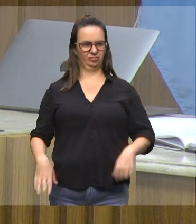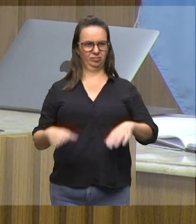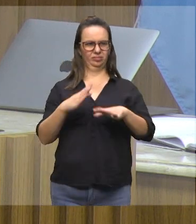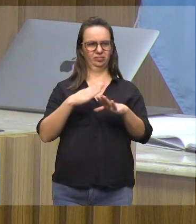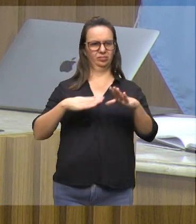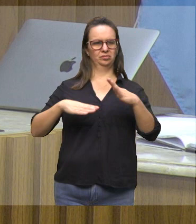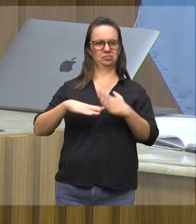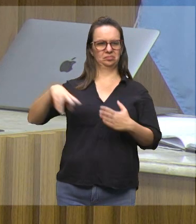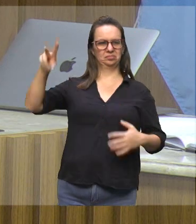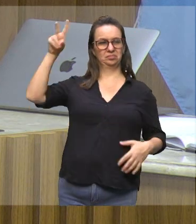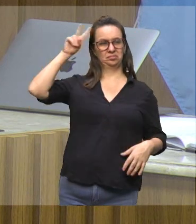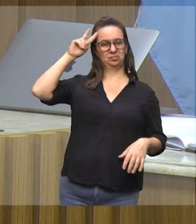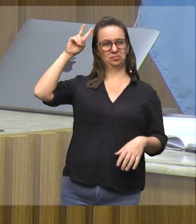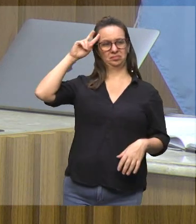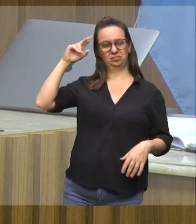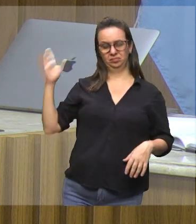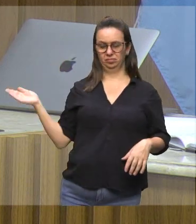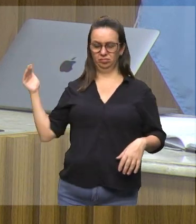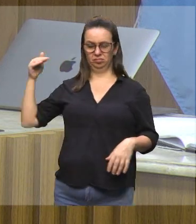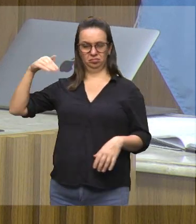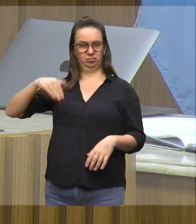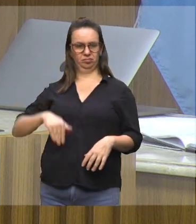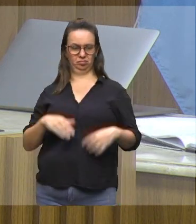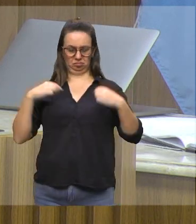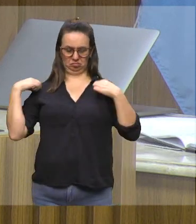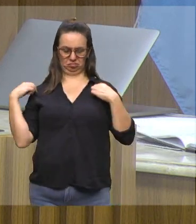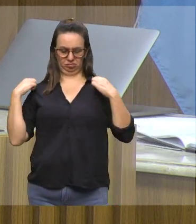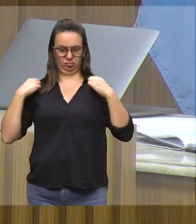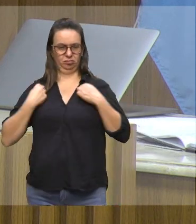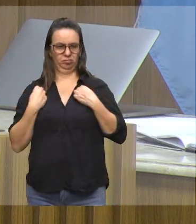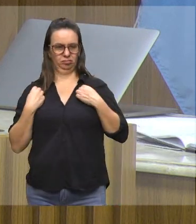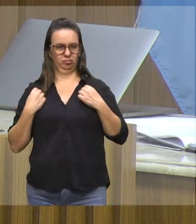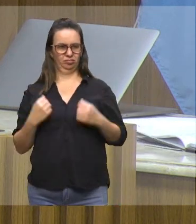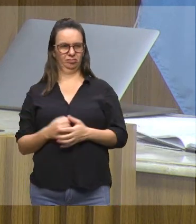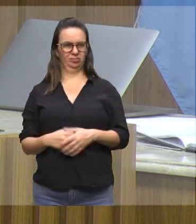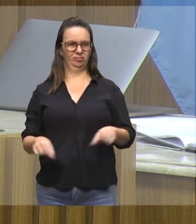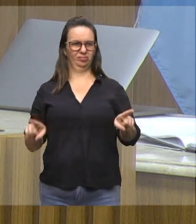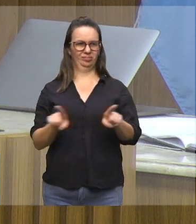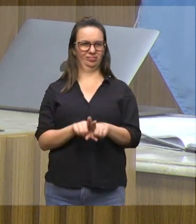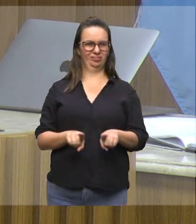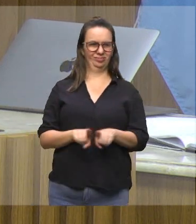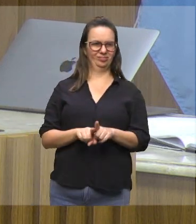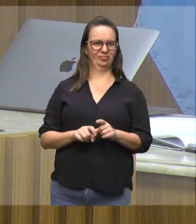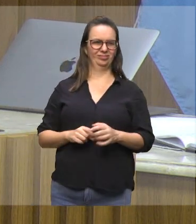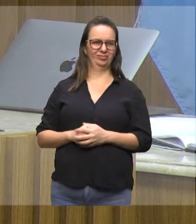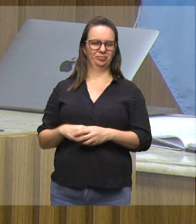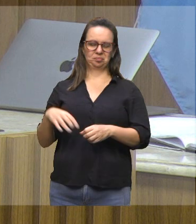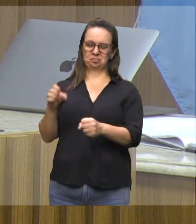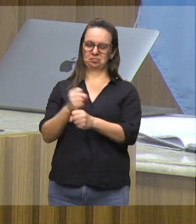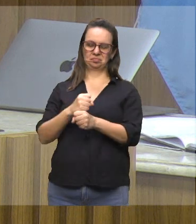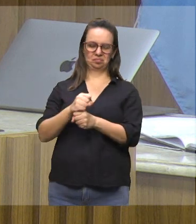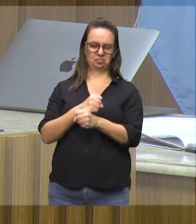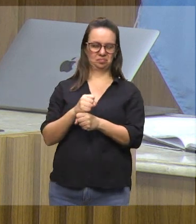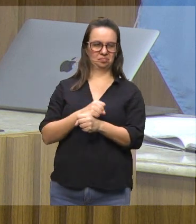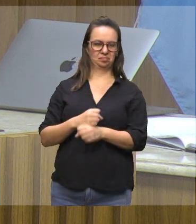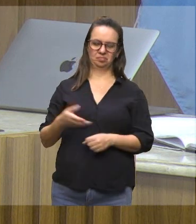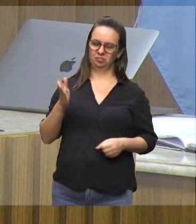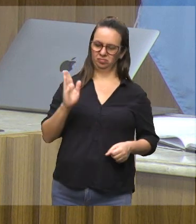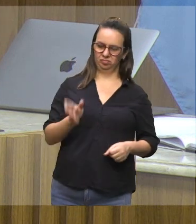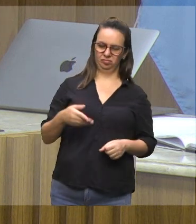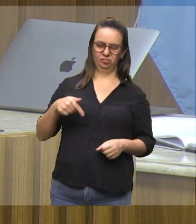com essa camiseta, assim como faço desde o primeiro ano que eu assumi como